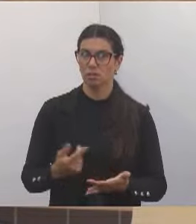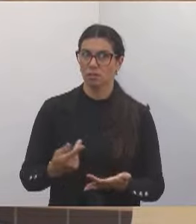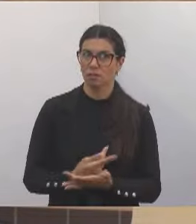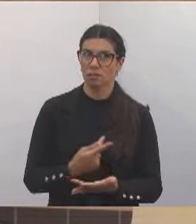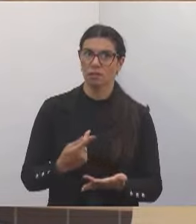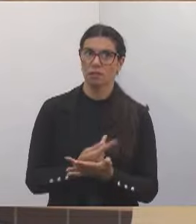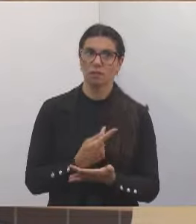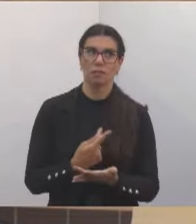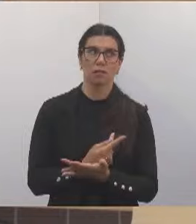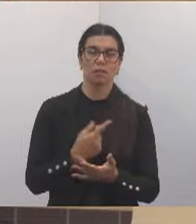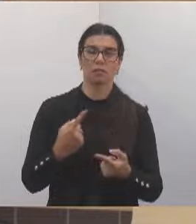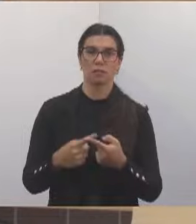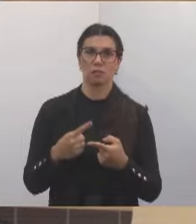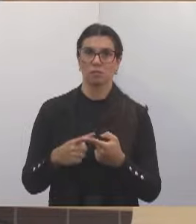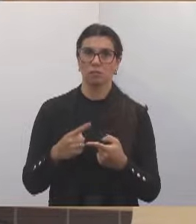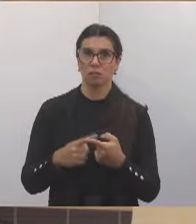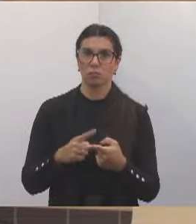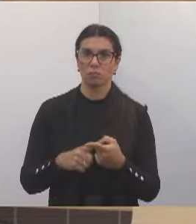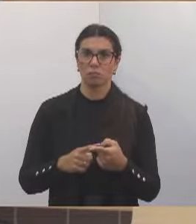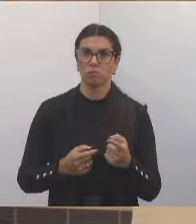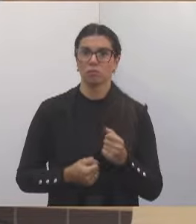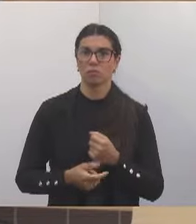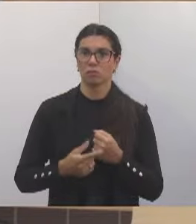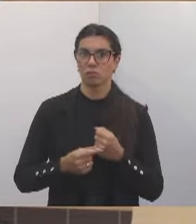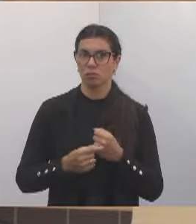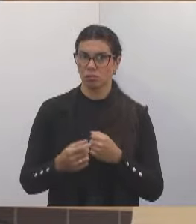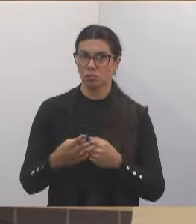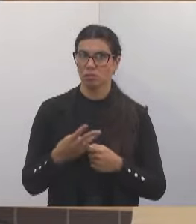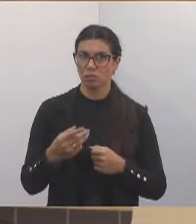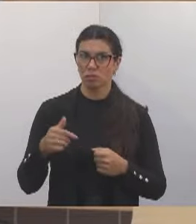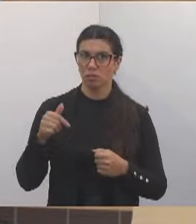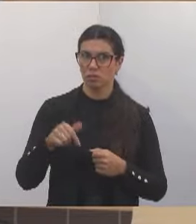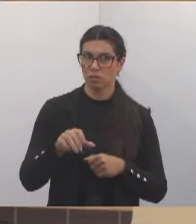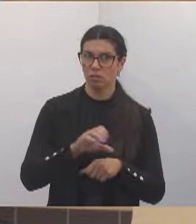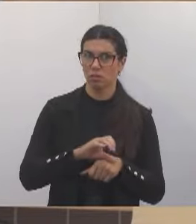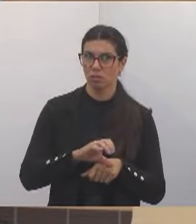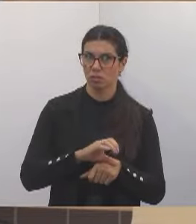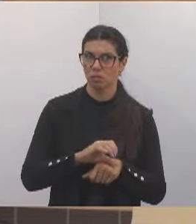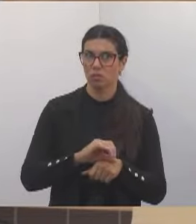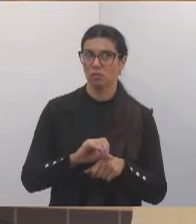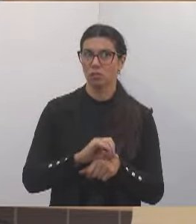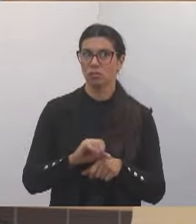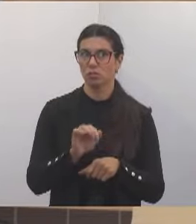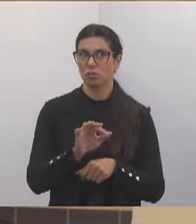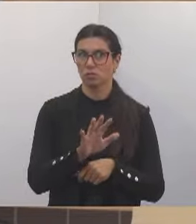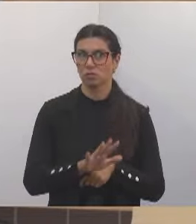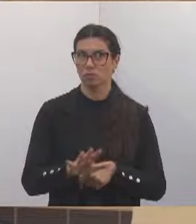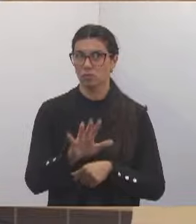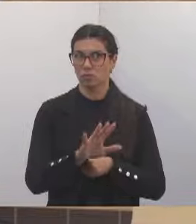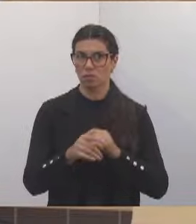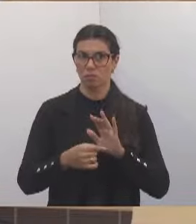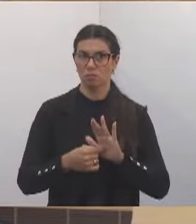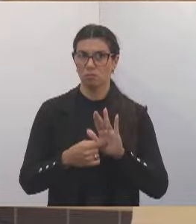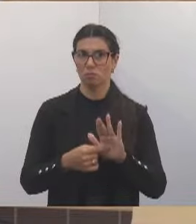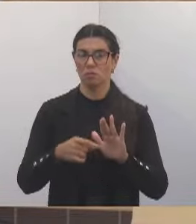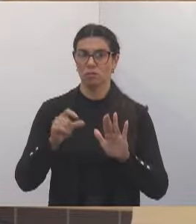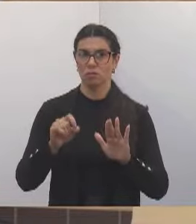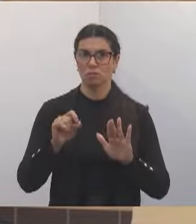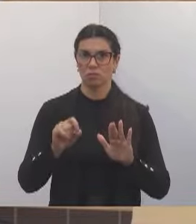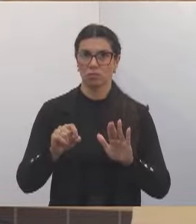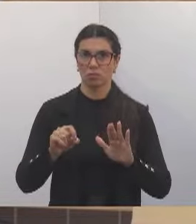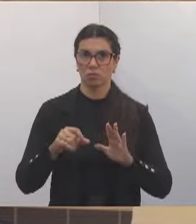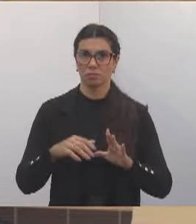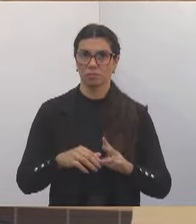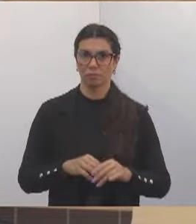administração pública estabelecidos no artigo 37 da Constituição da República. O que diz o artigo 37 da Constituição